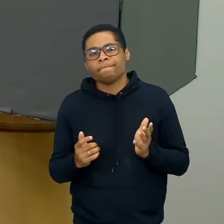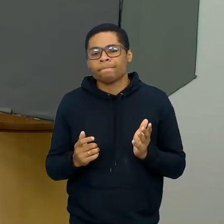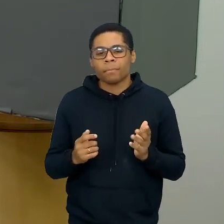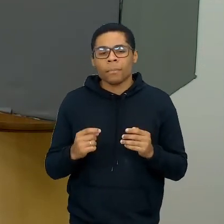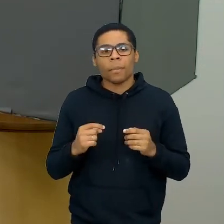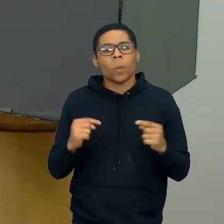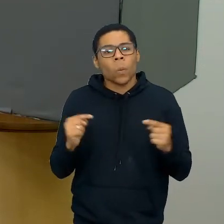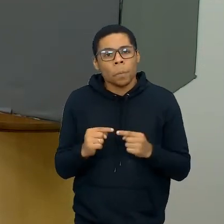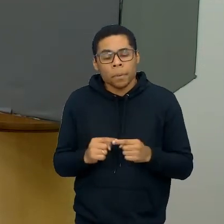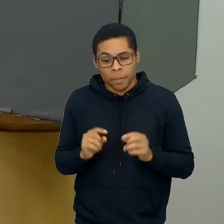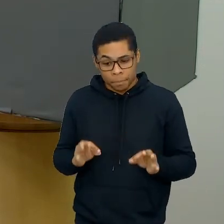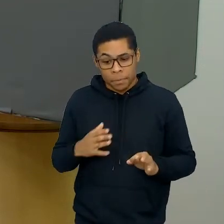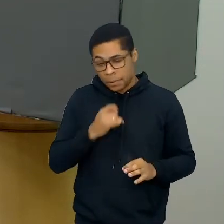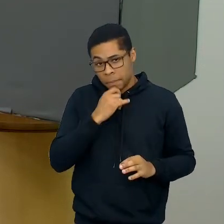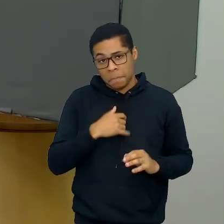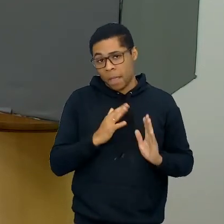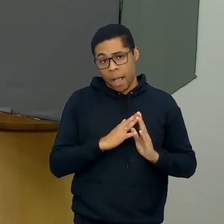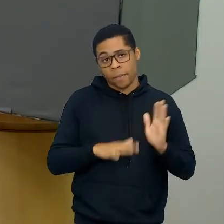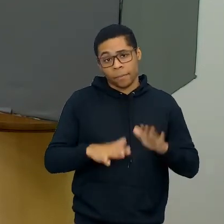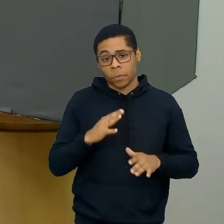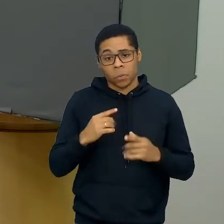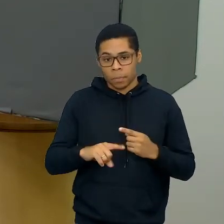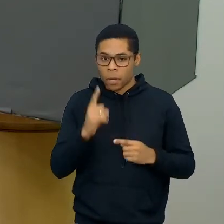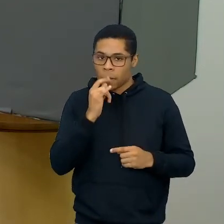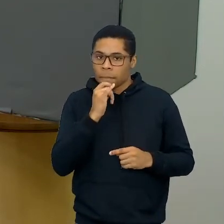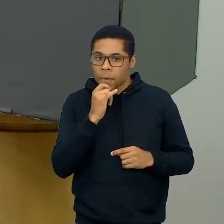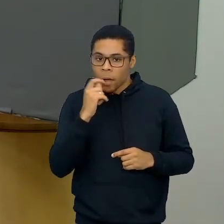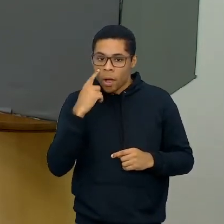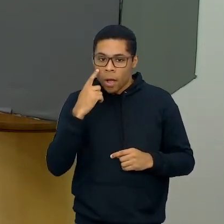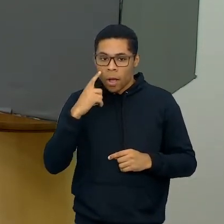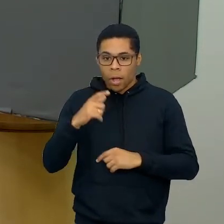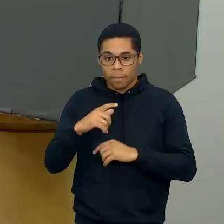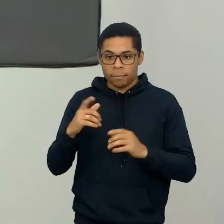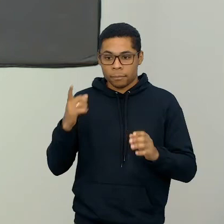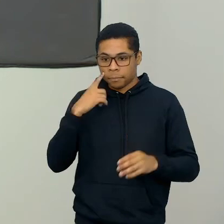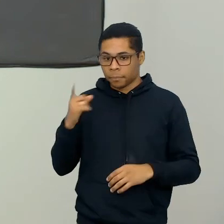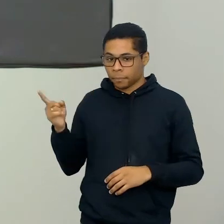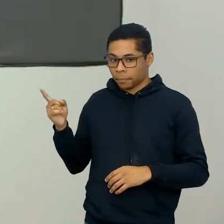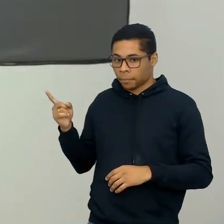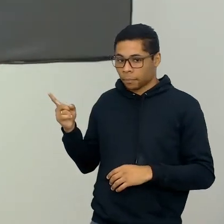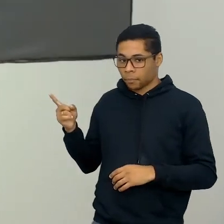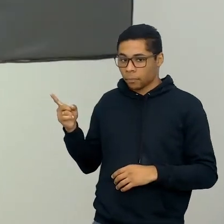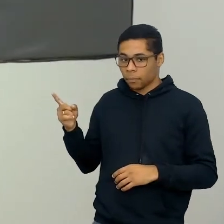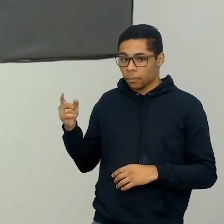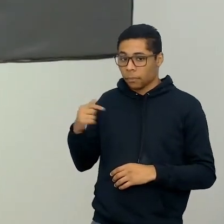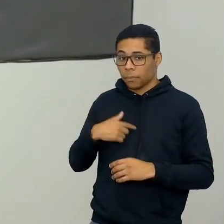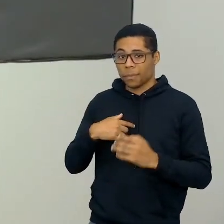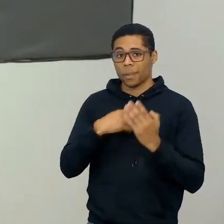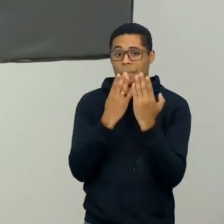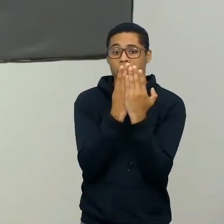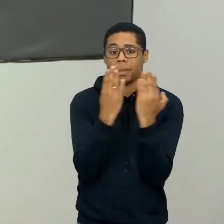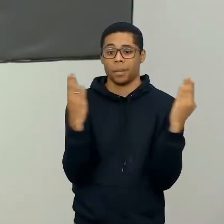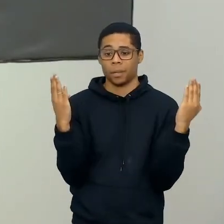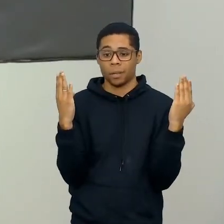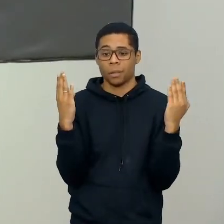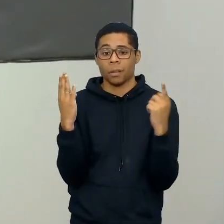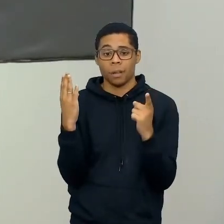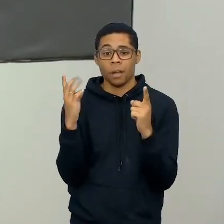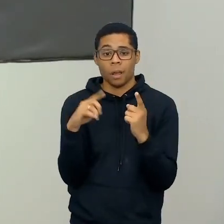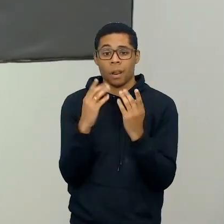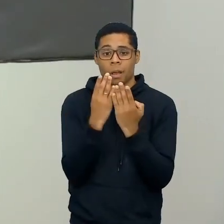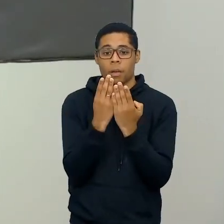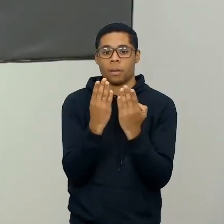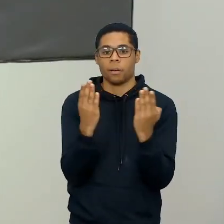uma estética da minha casa. Mostra de novo o detalhe, por favor, da câmera 1. Olha só, a minha parede aqui é uma parede